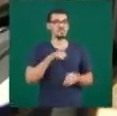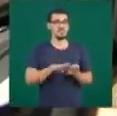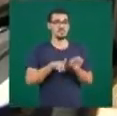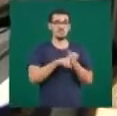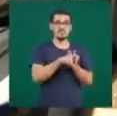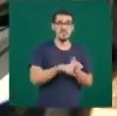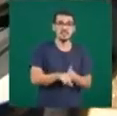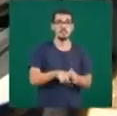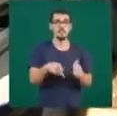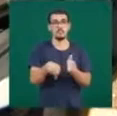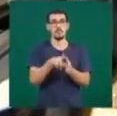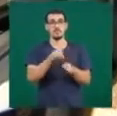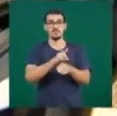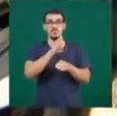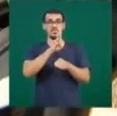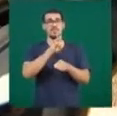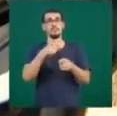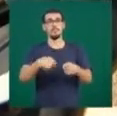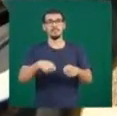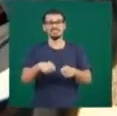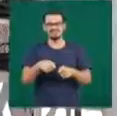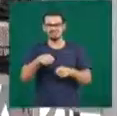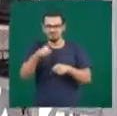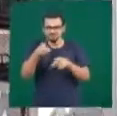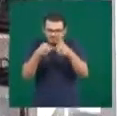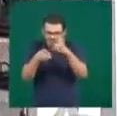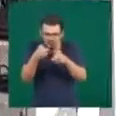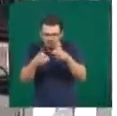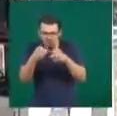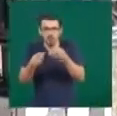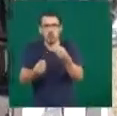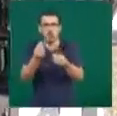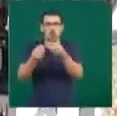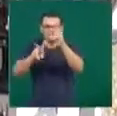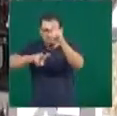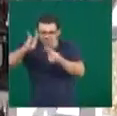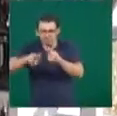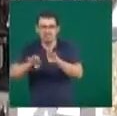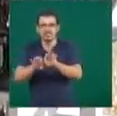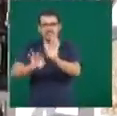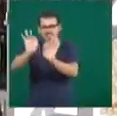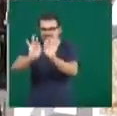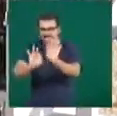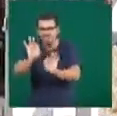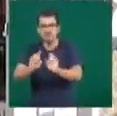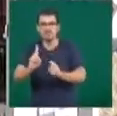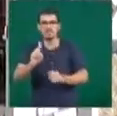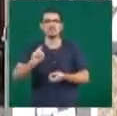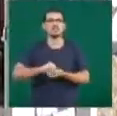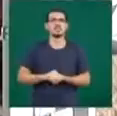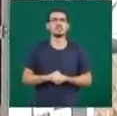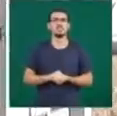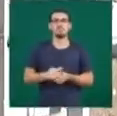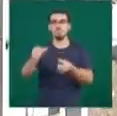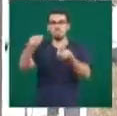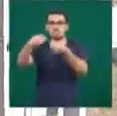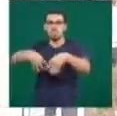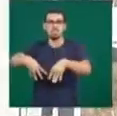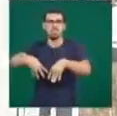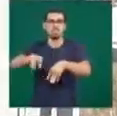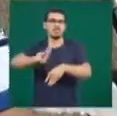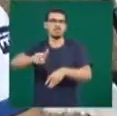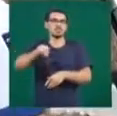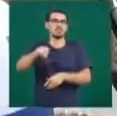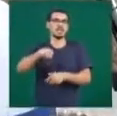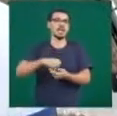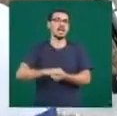parte térmica do painel multijunção, ou seja, controlar as temperaturas das células para não prejudicar a eficiência da geração de